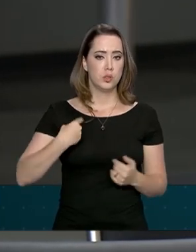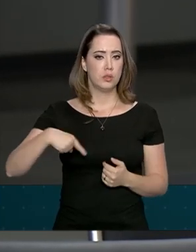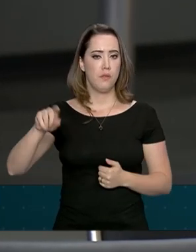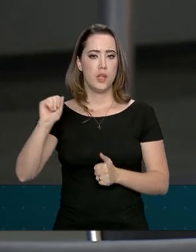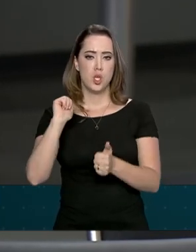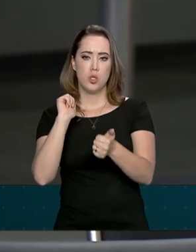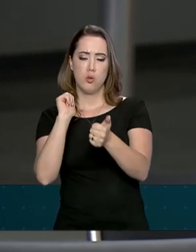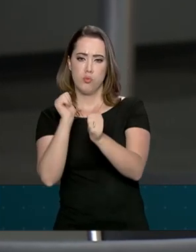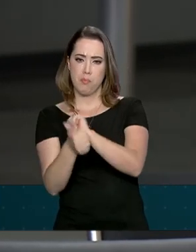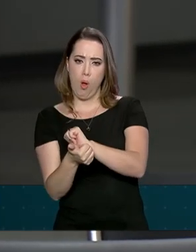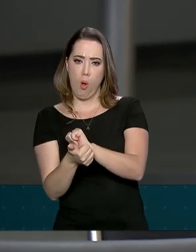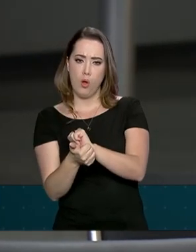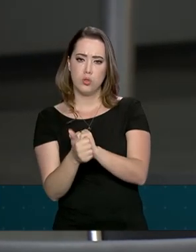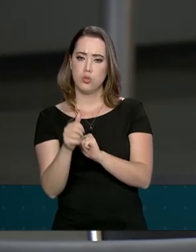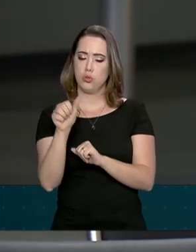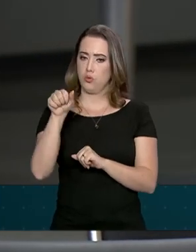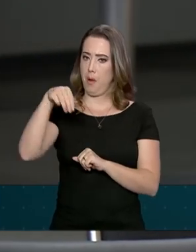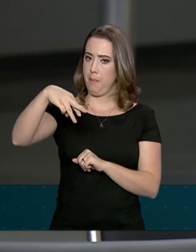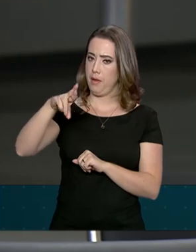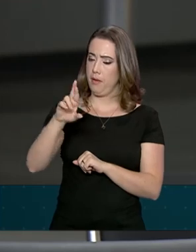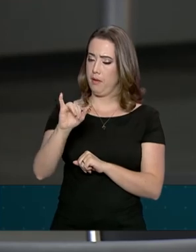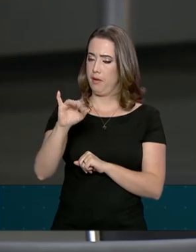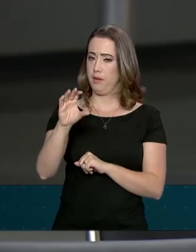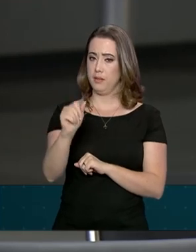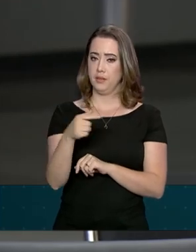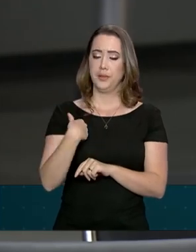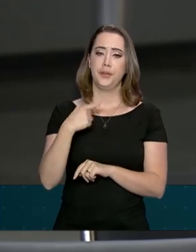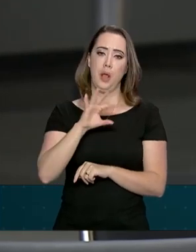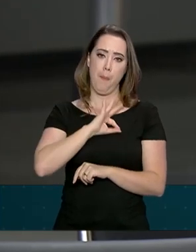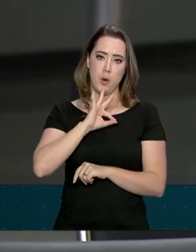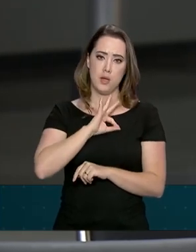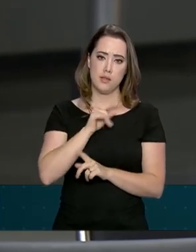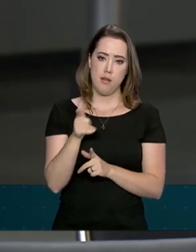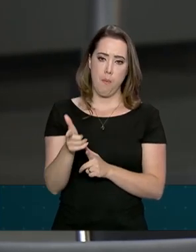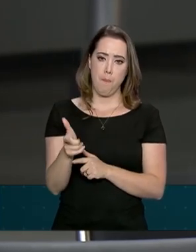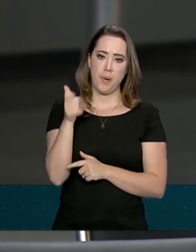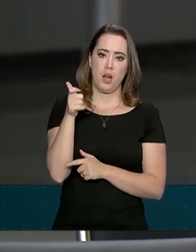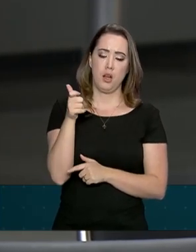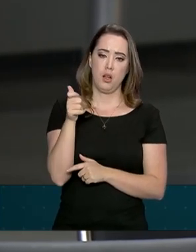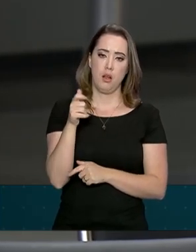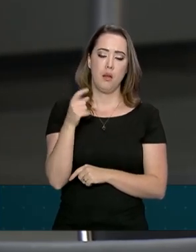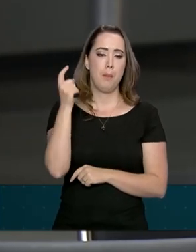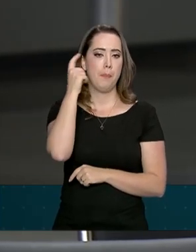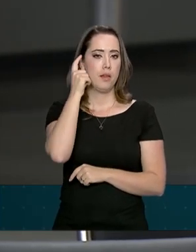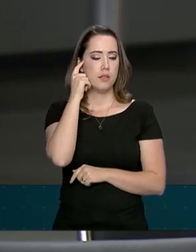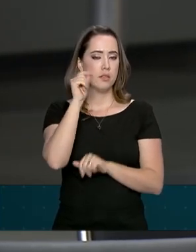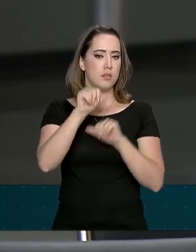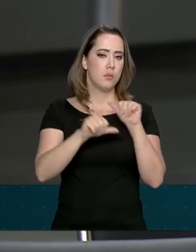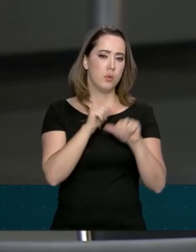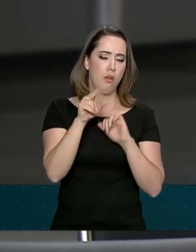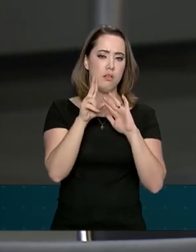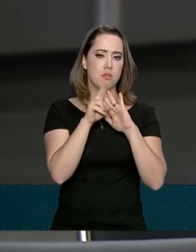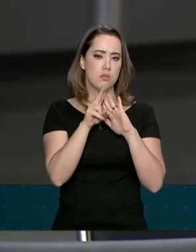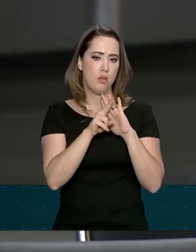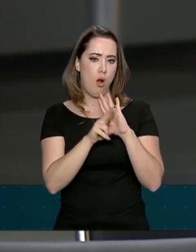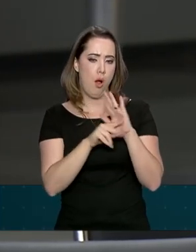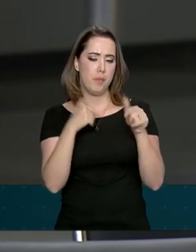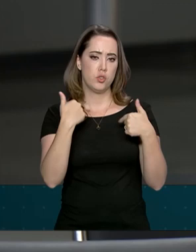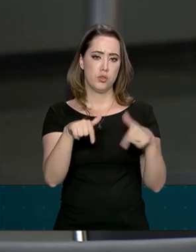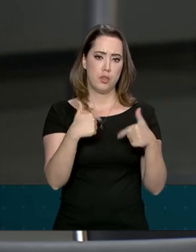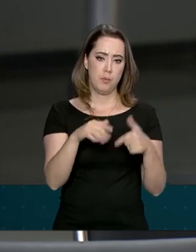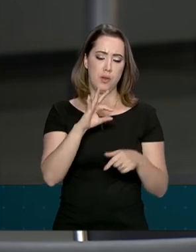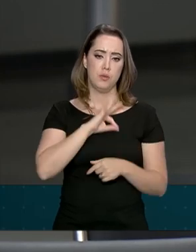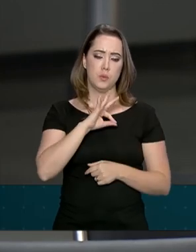américa e tudo mais que foi vítima da ação policial e pensa em mudar o protocolo não é de ação desses